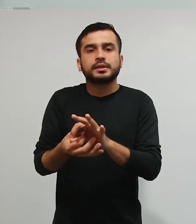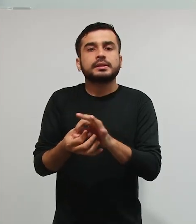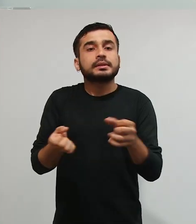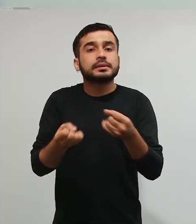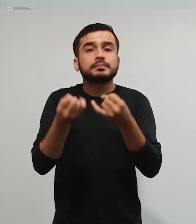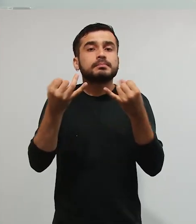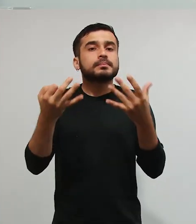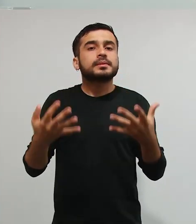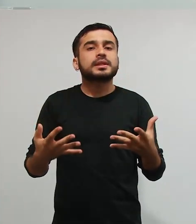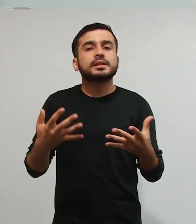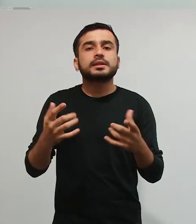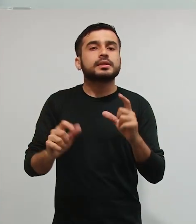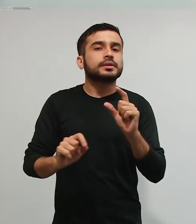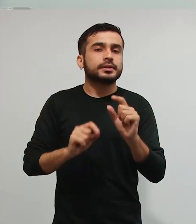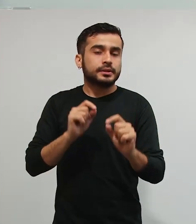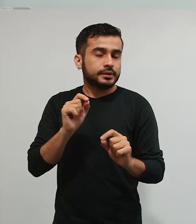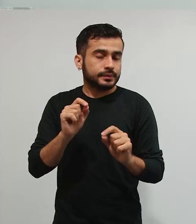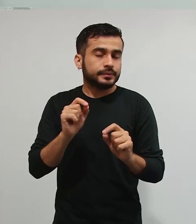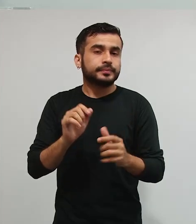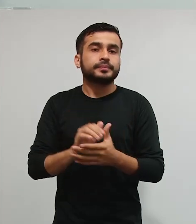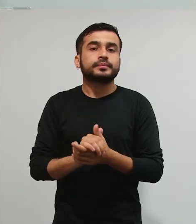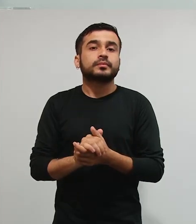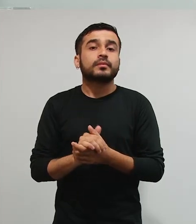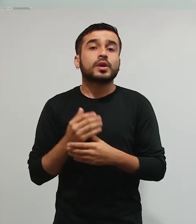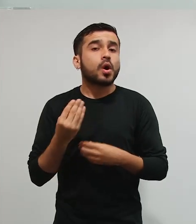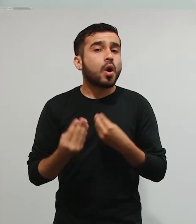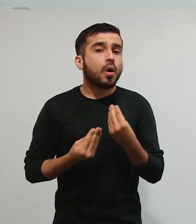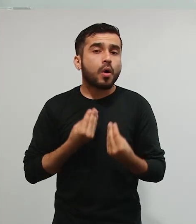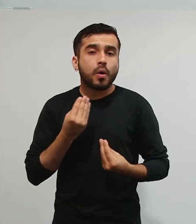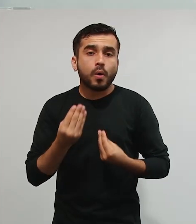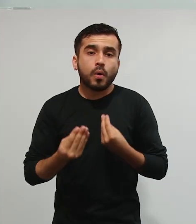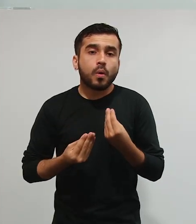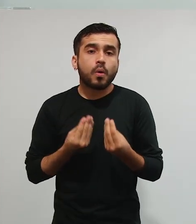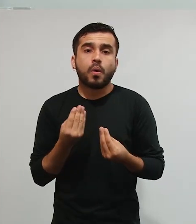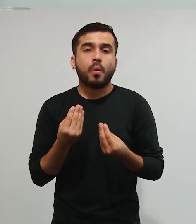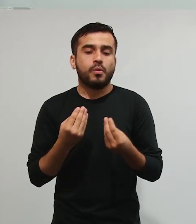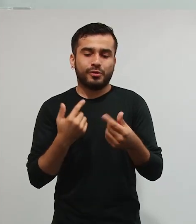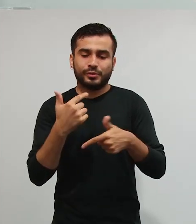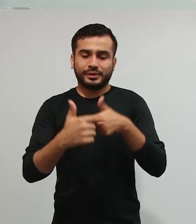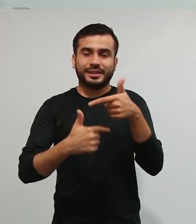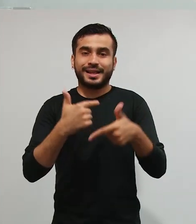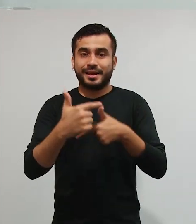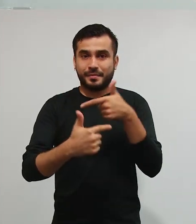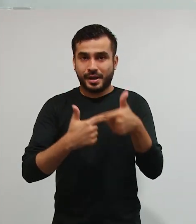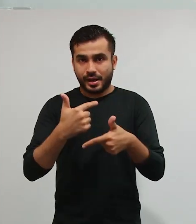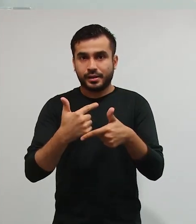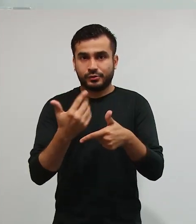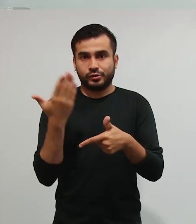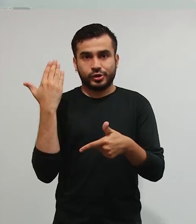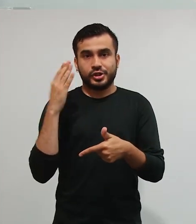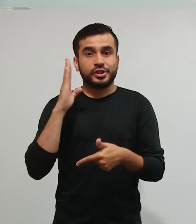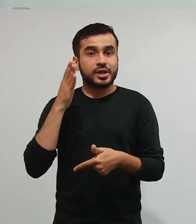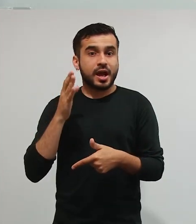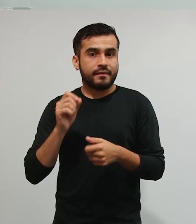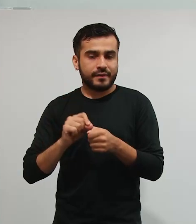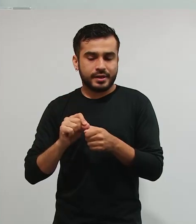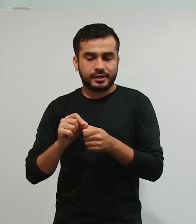e tratar de modo geral como que o trabalho